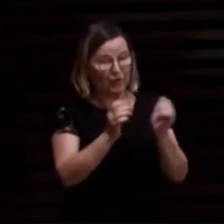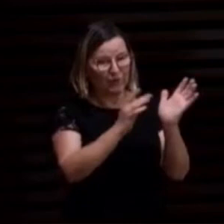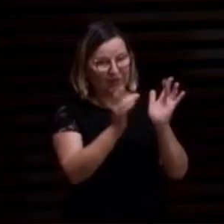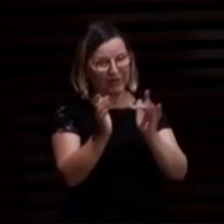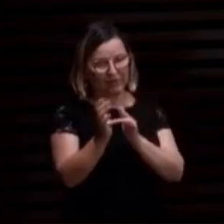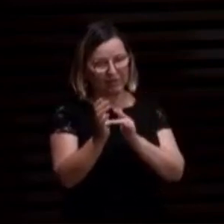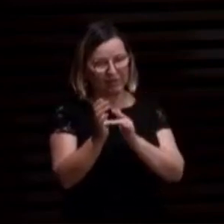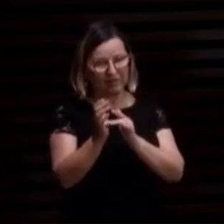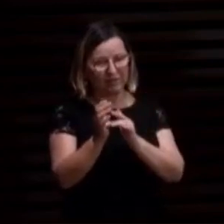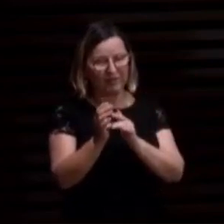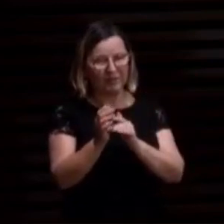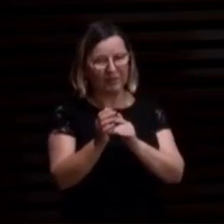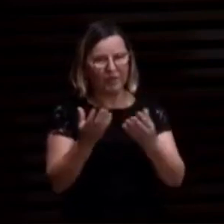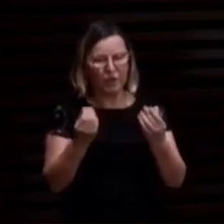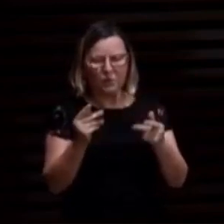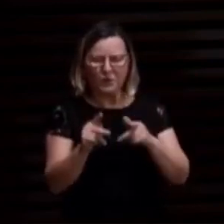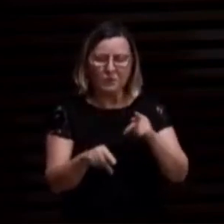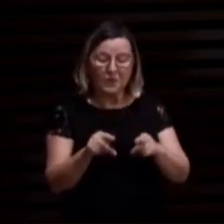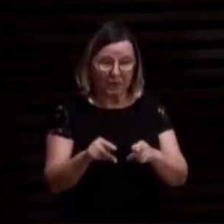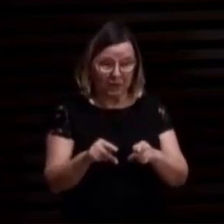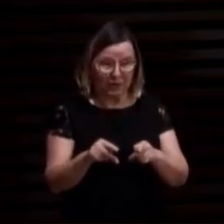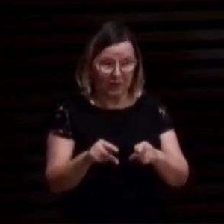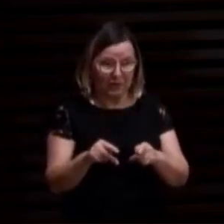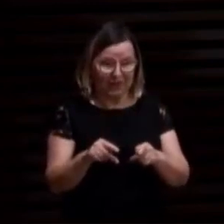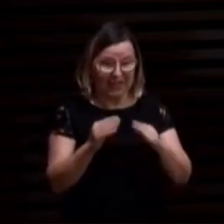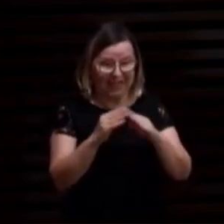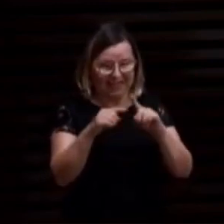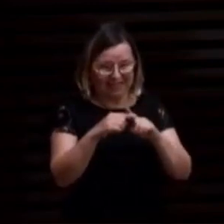Judas. Muita gente na igreja está na igreja,